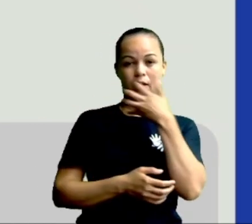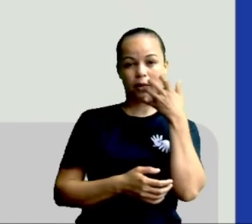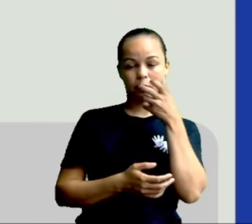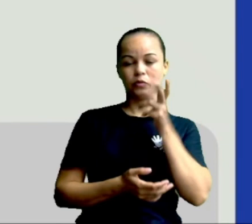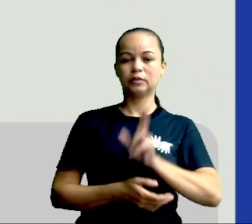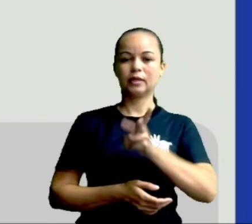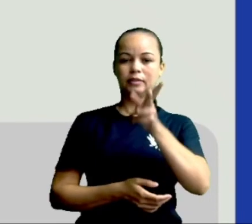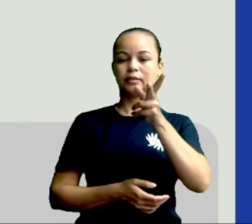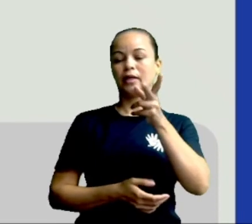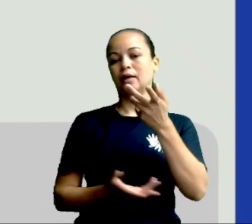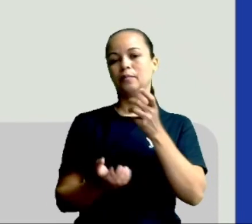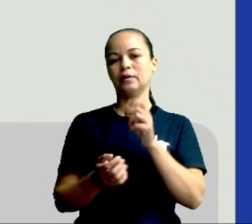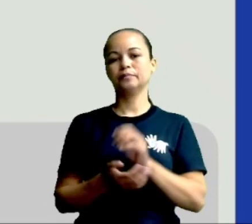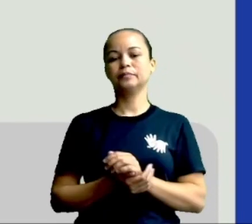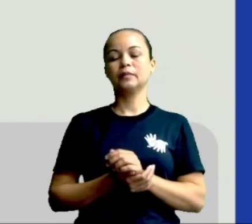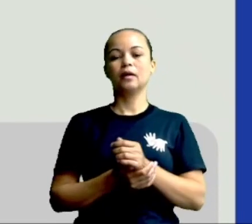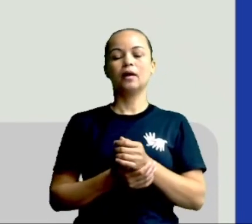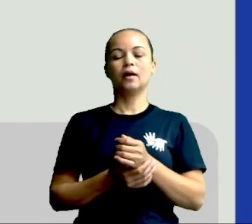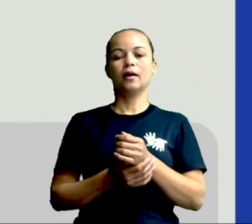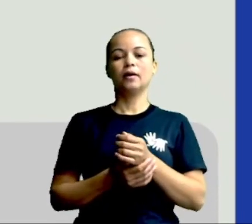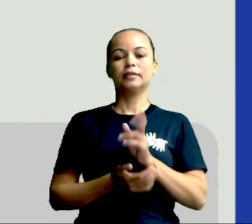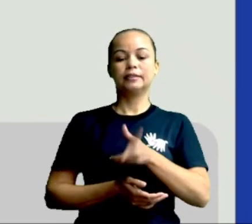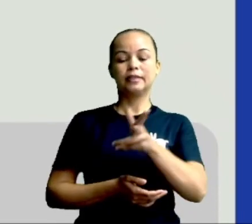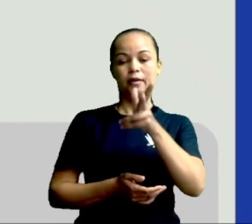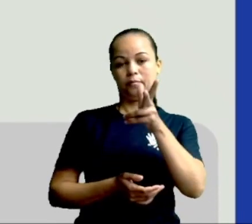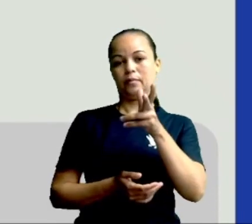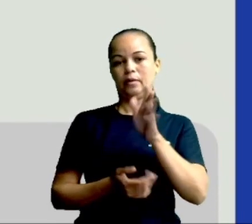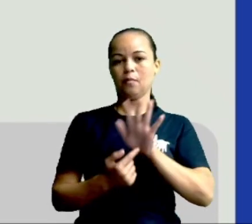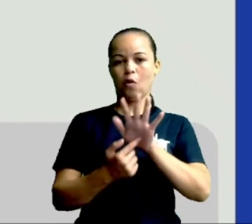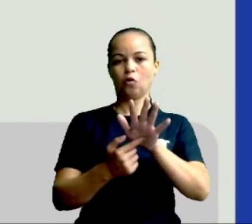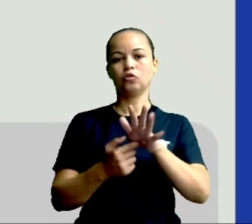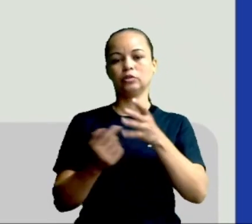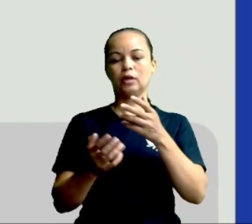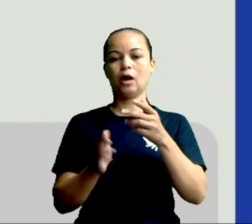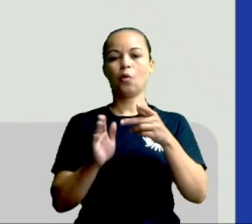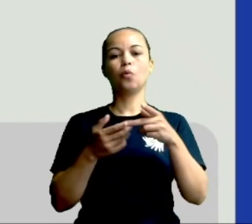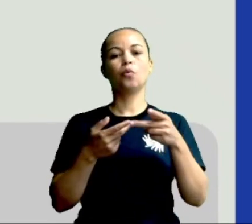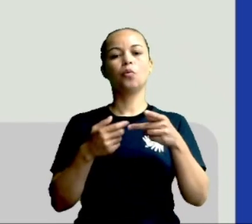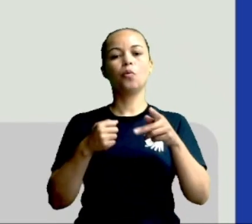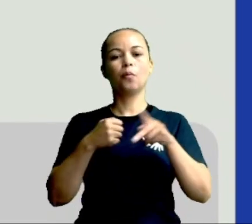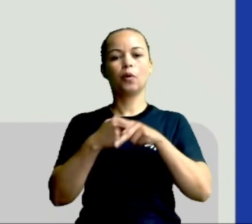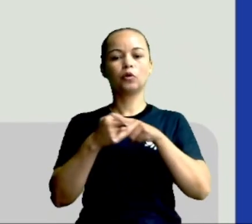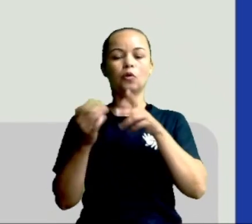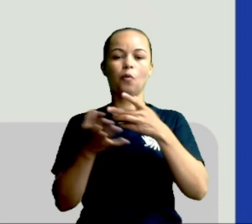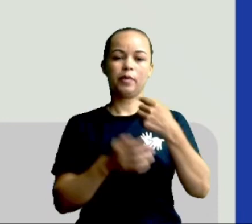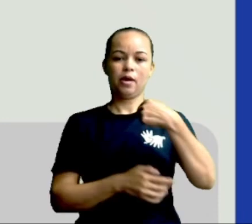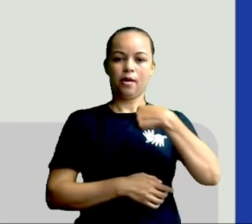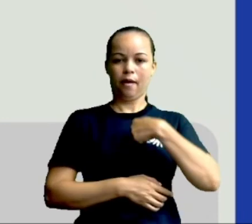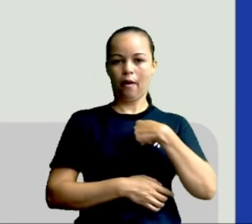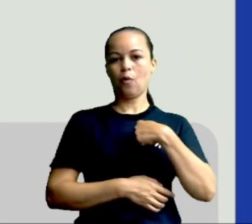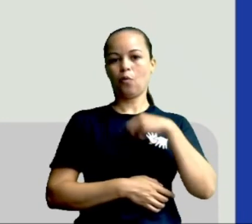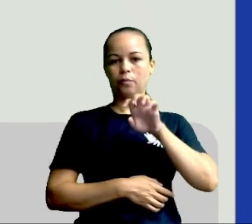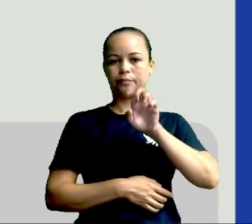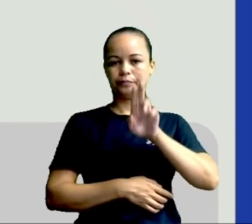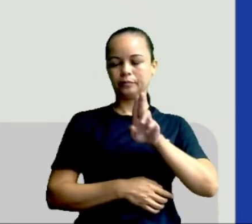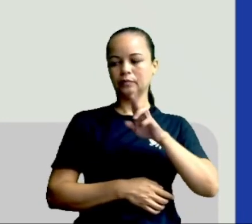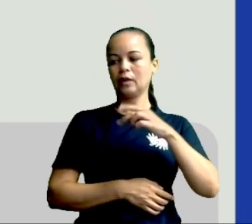sempre ele sempre traz o eu, o pronome eu implícito,